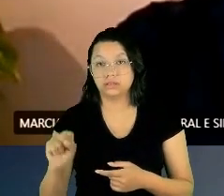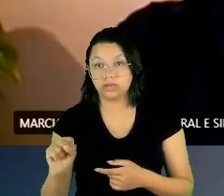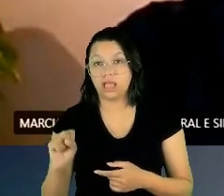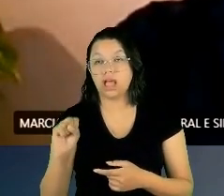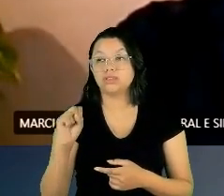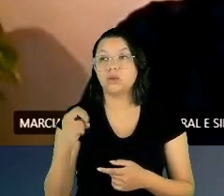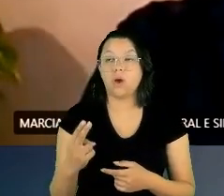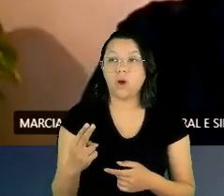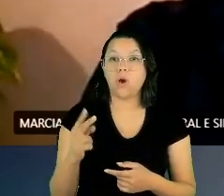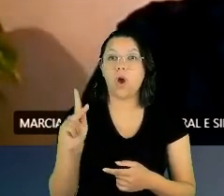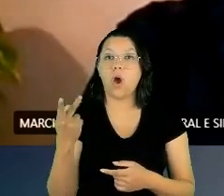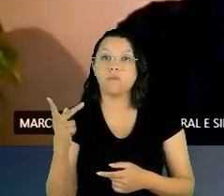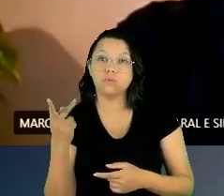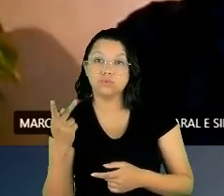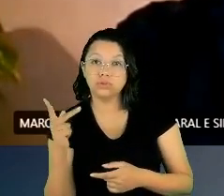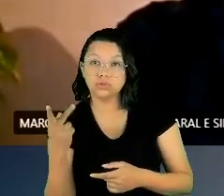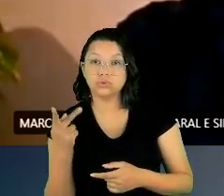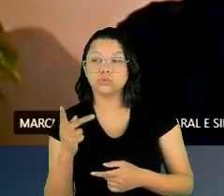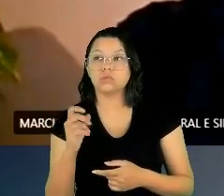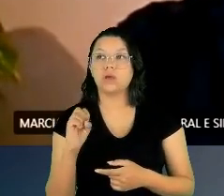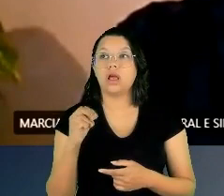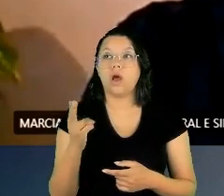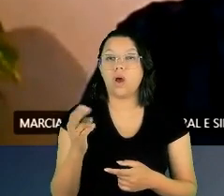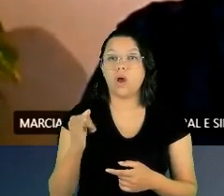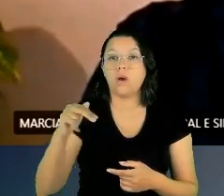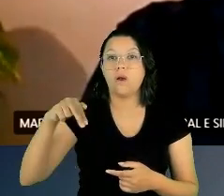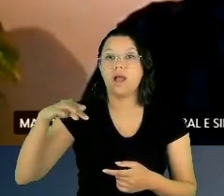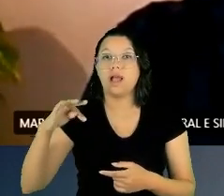o homossexual, o